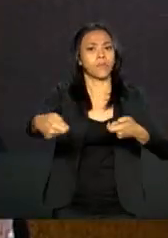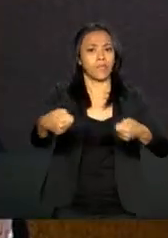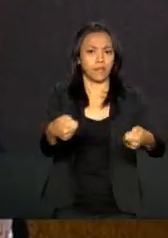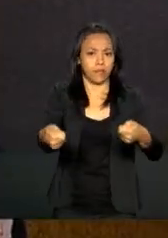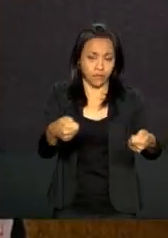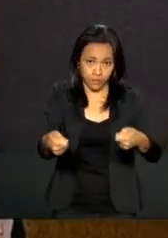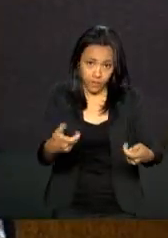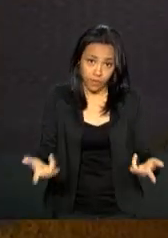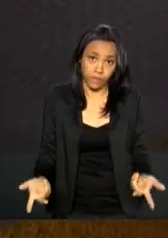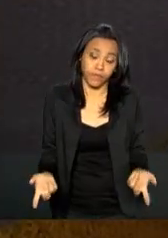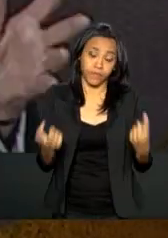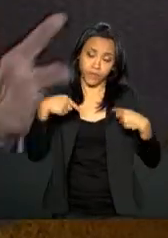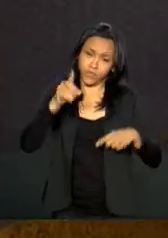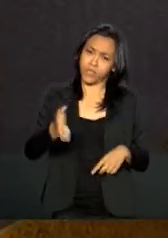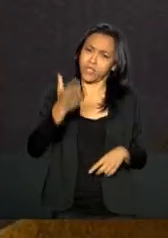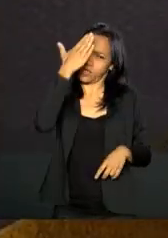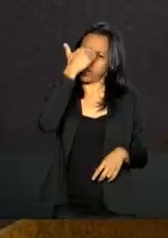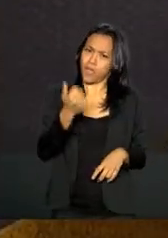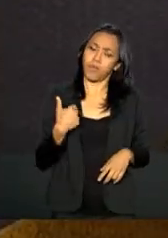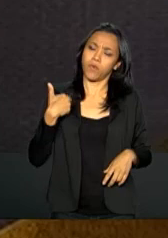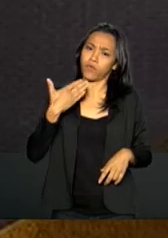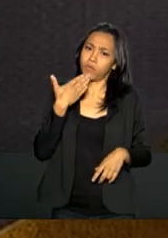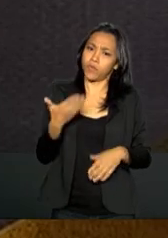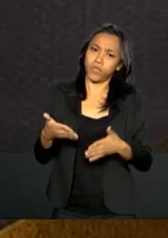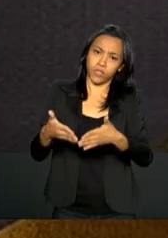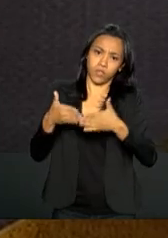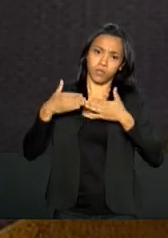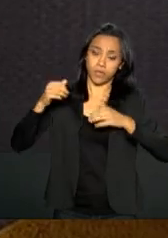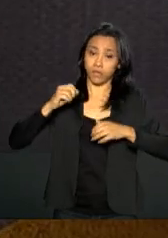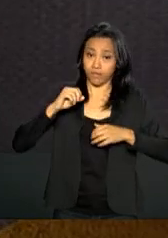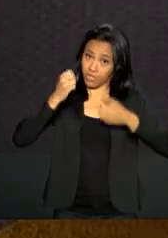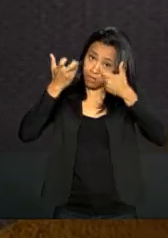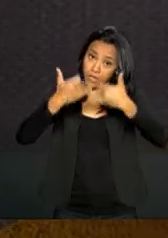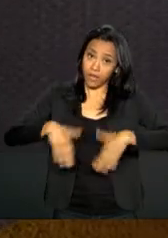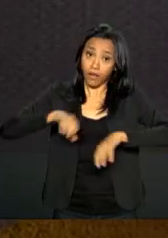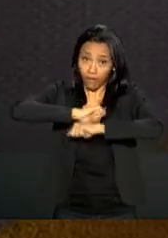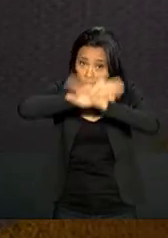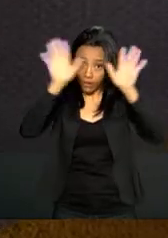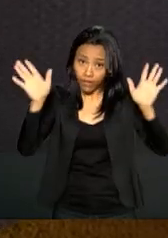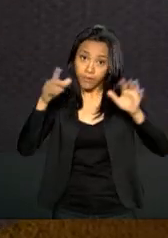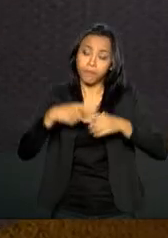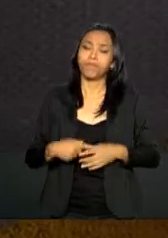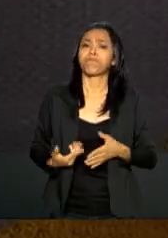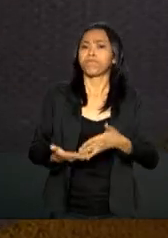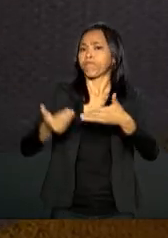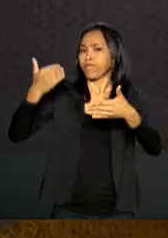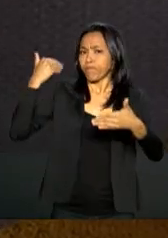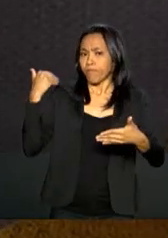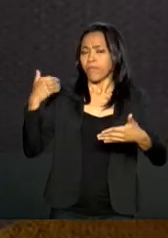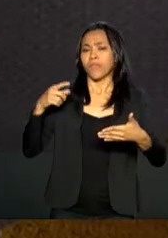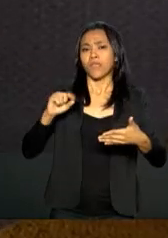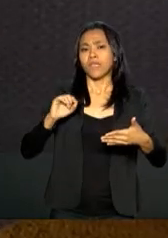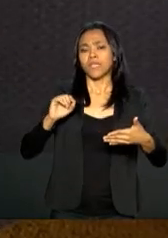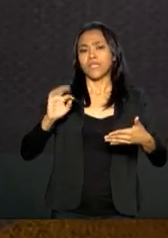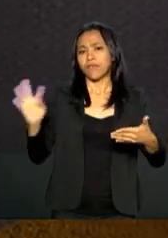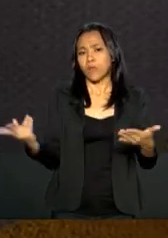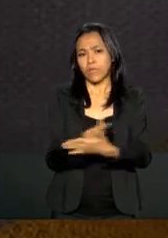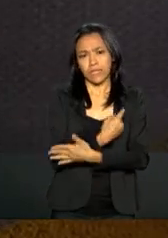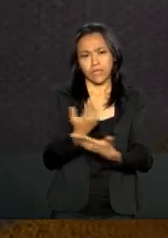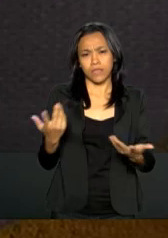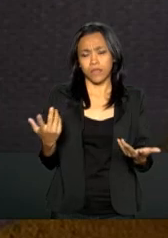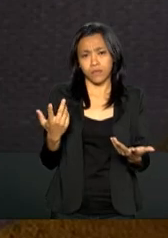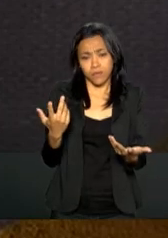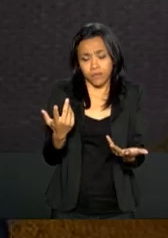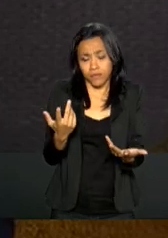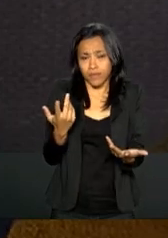senhores sabem prazer objecto da sua licença para dizer obviedades mas nos dias atuais as trivialidades as formalidades de natureza jurídica são